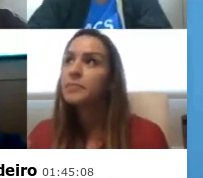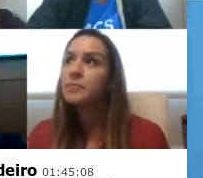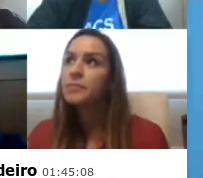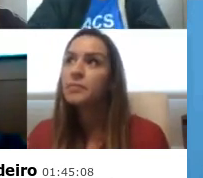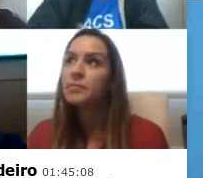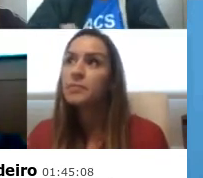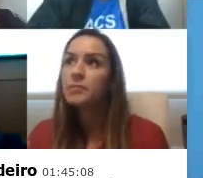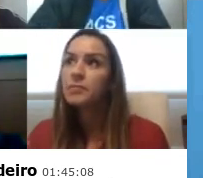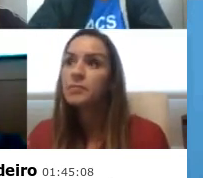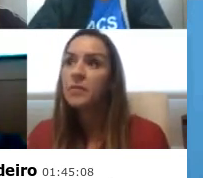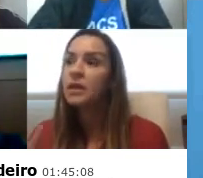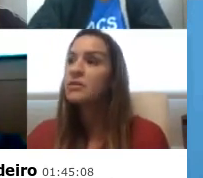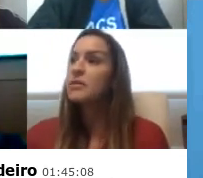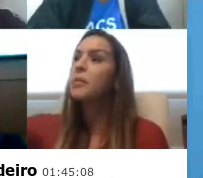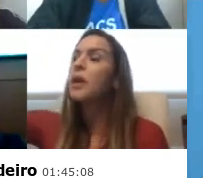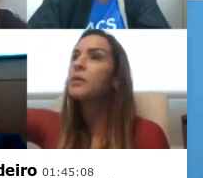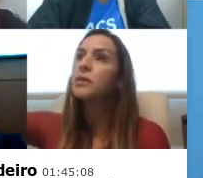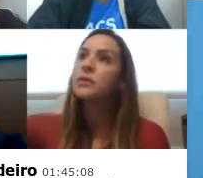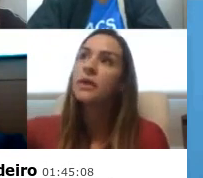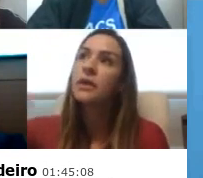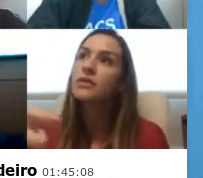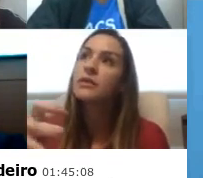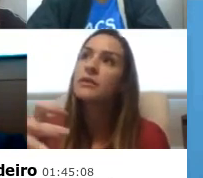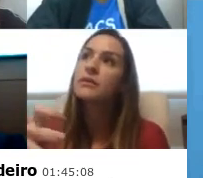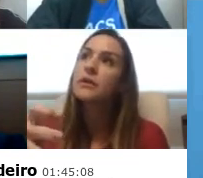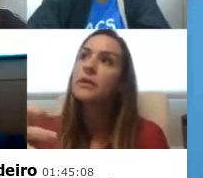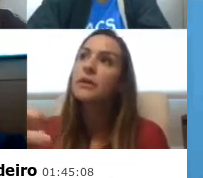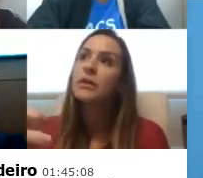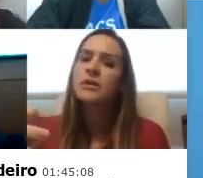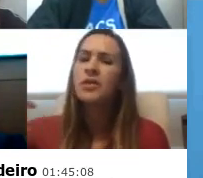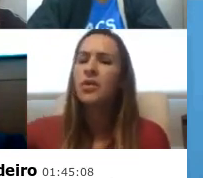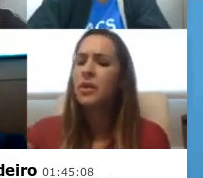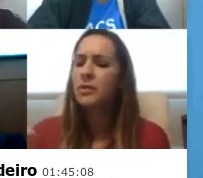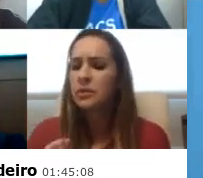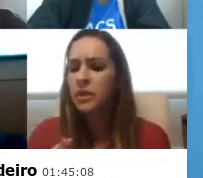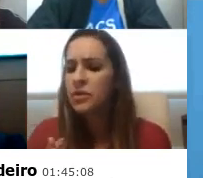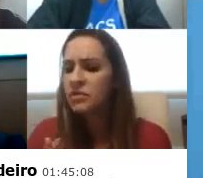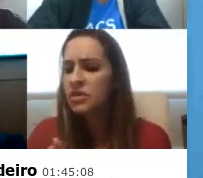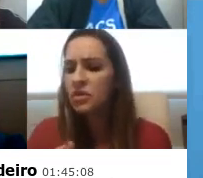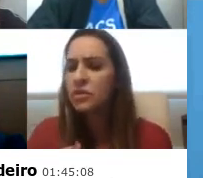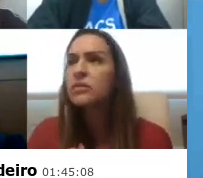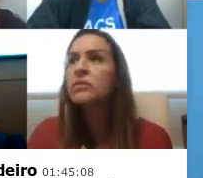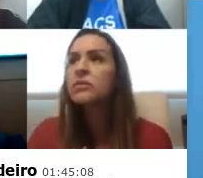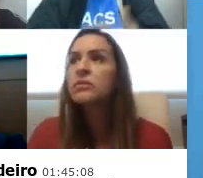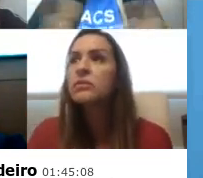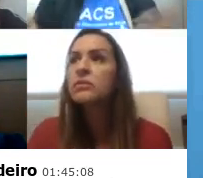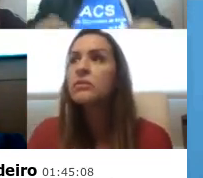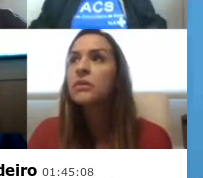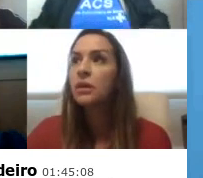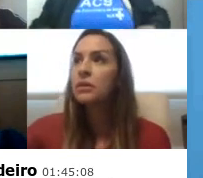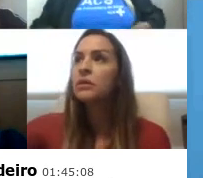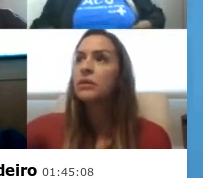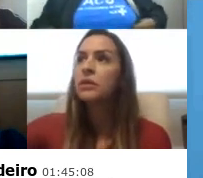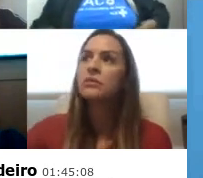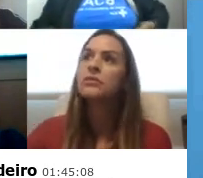alcoólica mas todos os estudos mostram que como a gente falou é melhor obviamente em último caso sendo bem